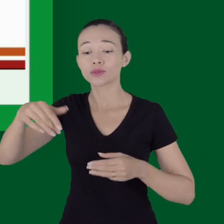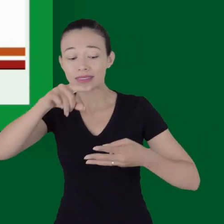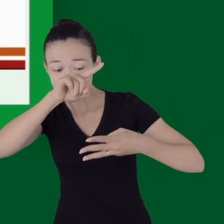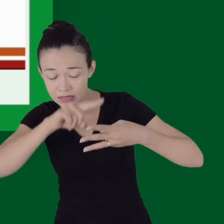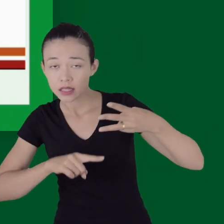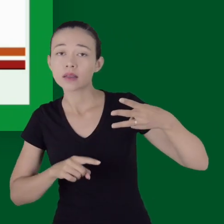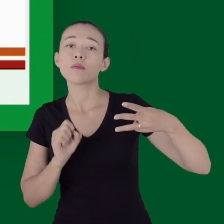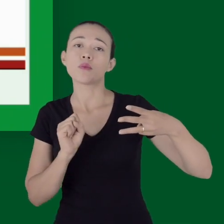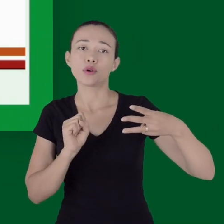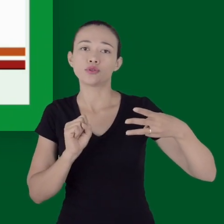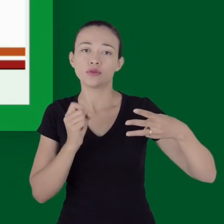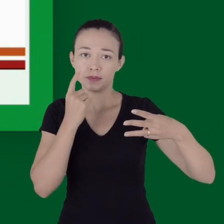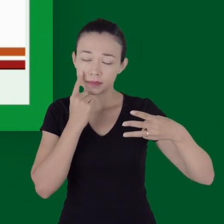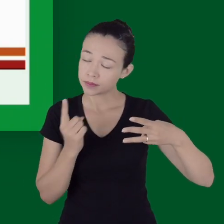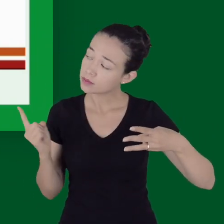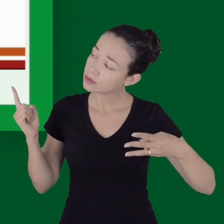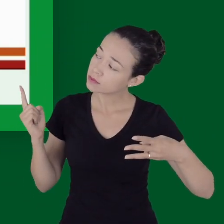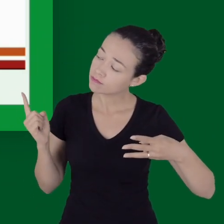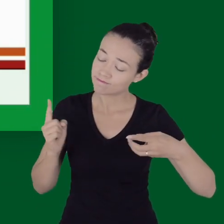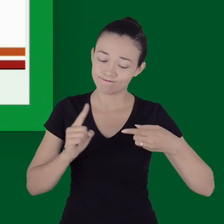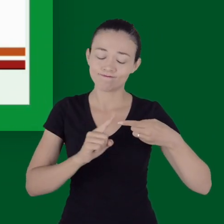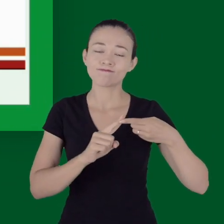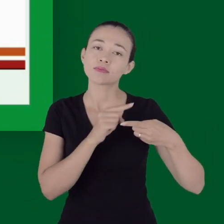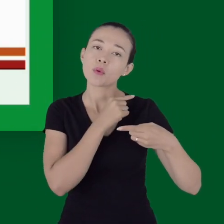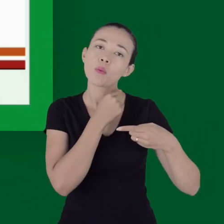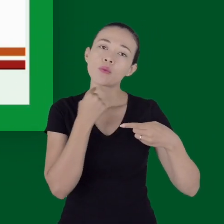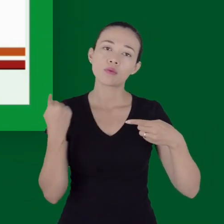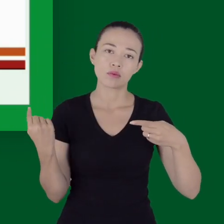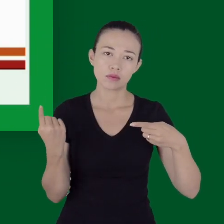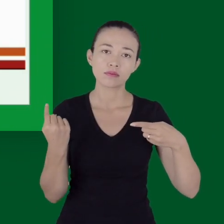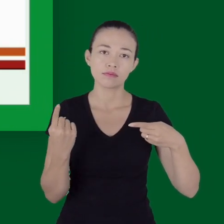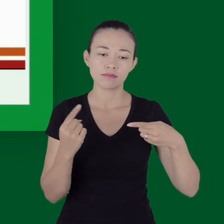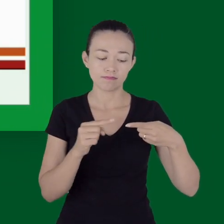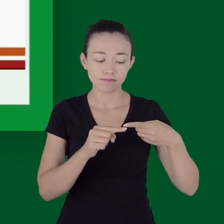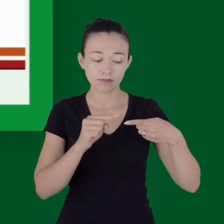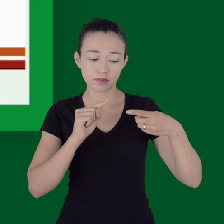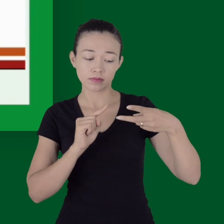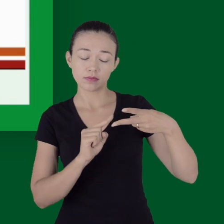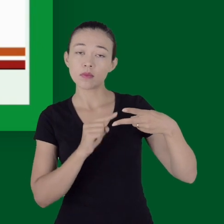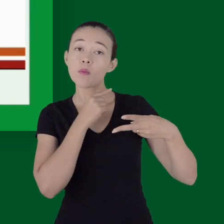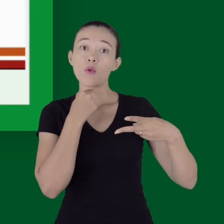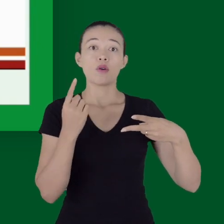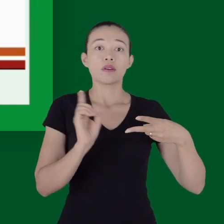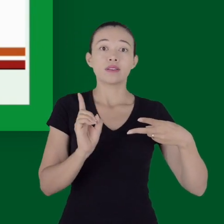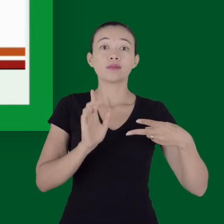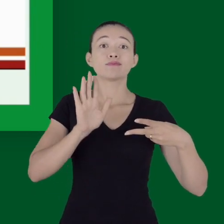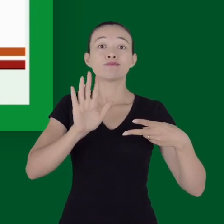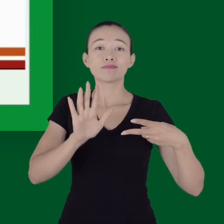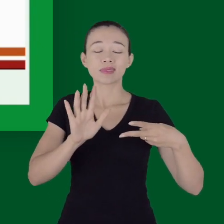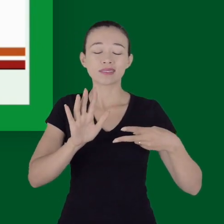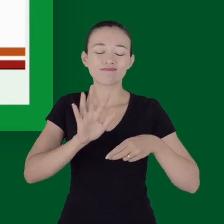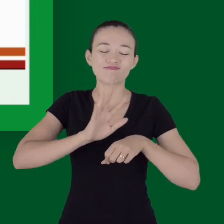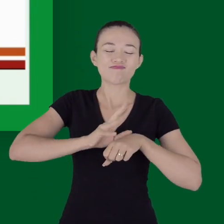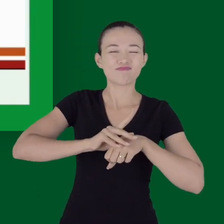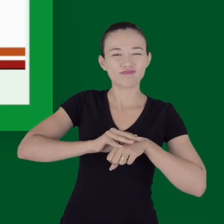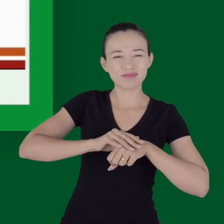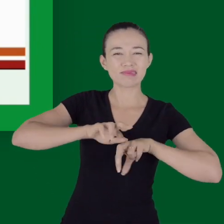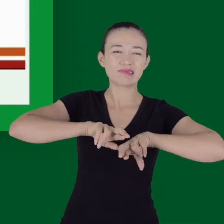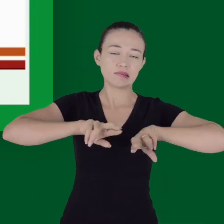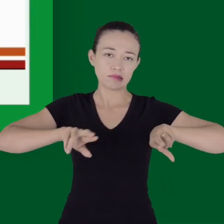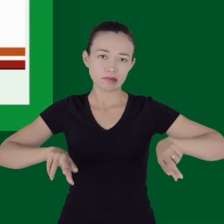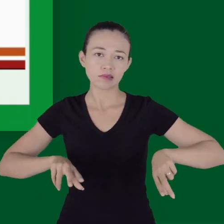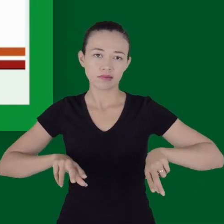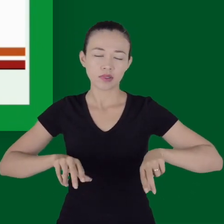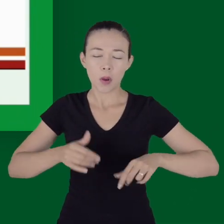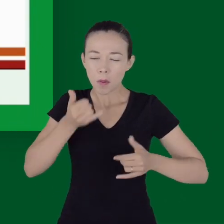Existem 3 desfechos no quadro de afogamento. Né? São os desfechos fatais e os desfechos